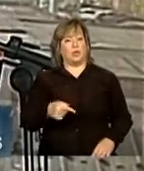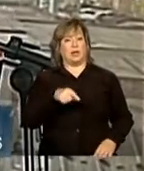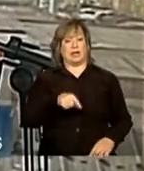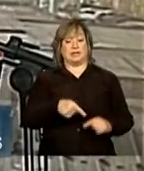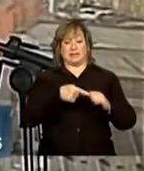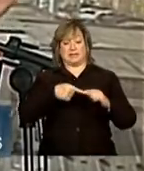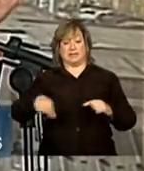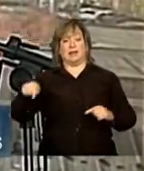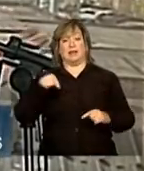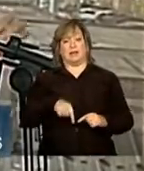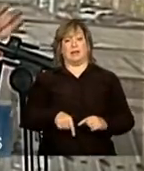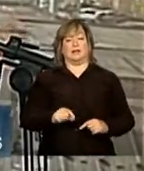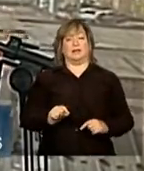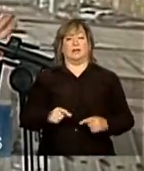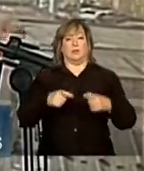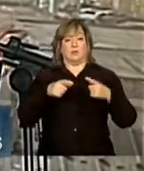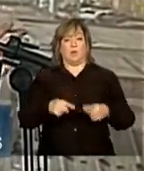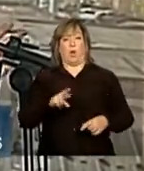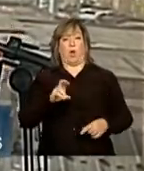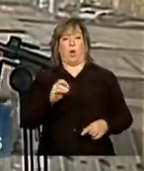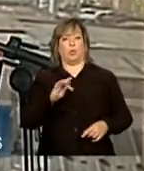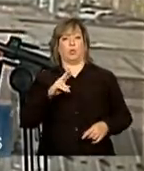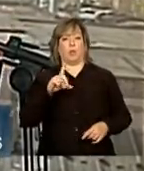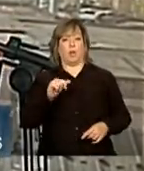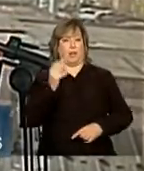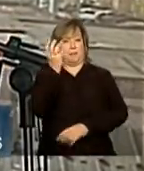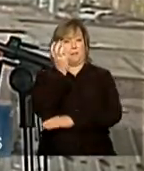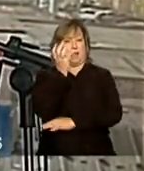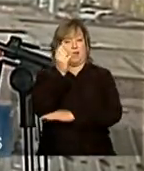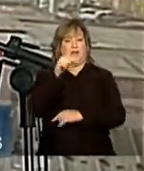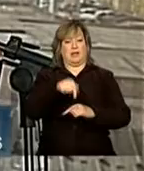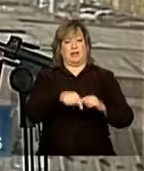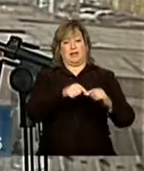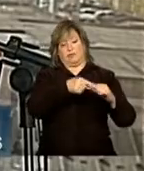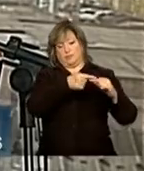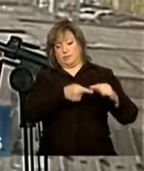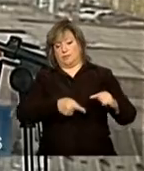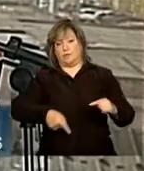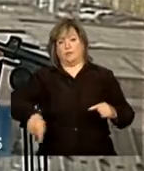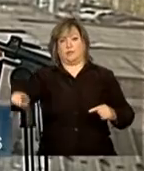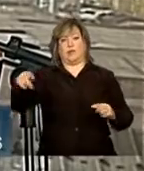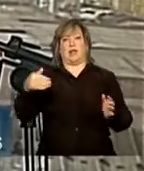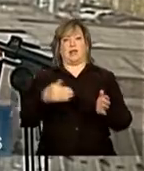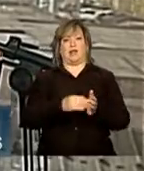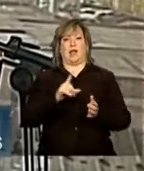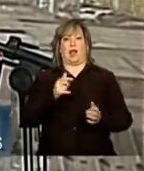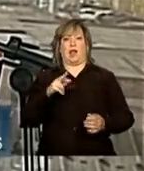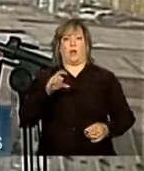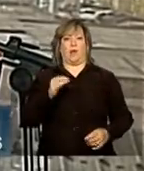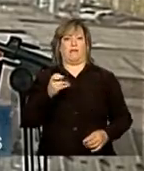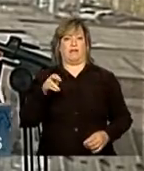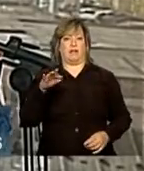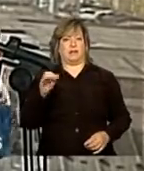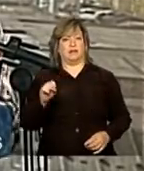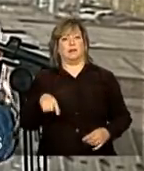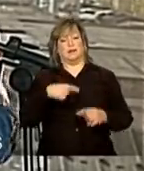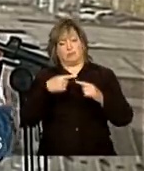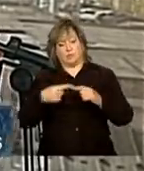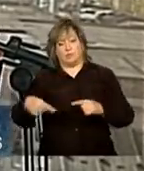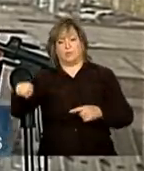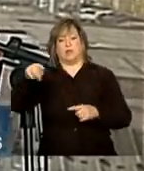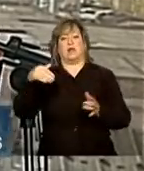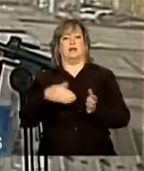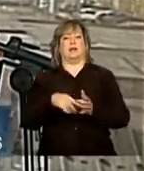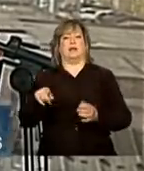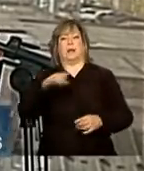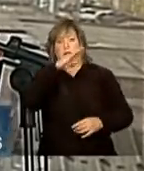sai justamente da rótula do Abacaxi, passa por, vai até Lauro de Freitas e passa pelo aeroporto. Mas eu